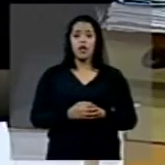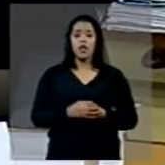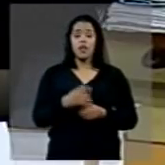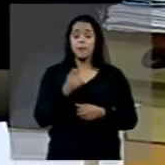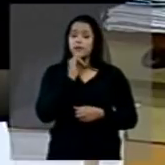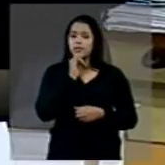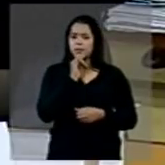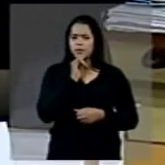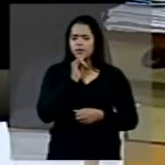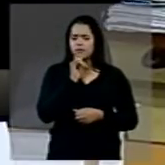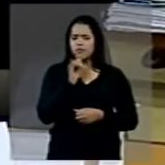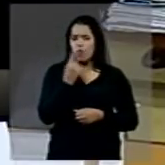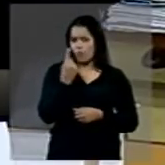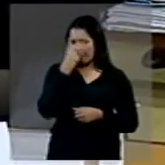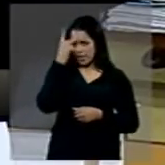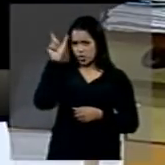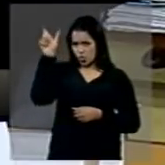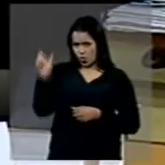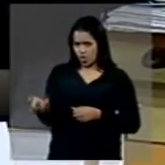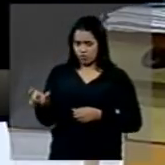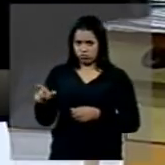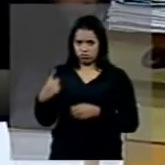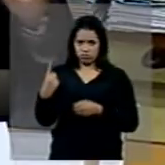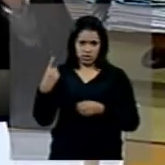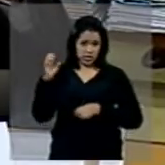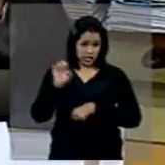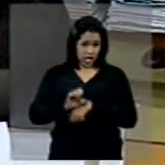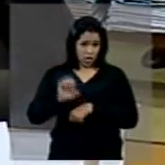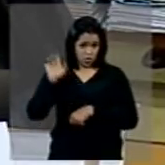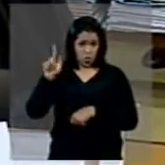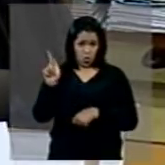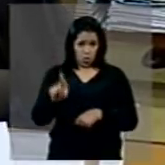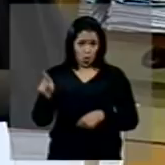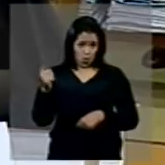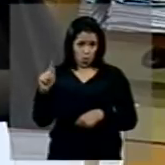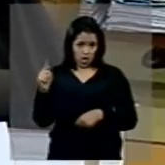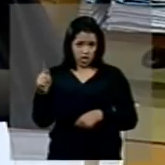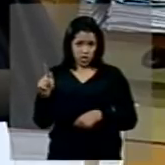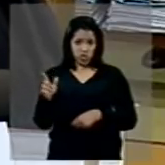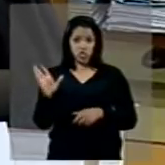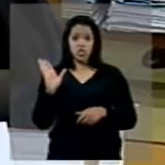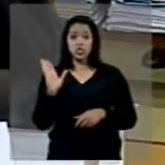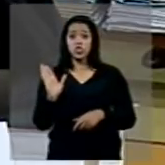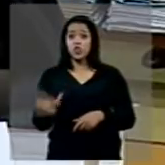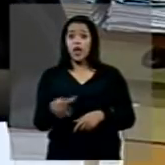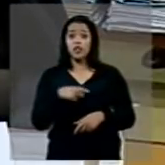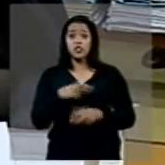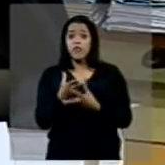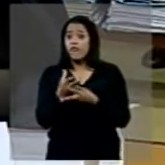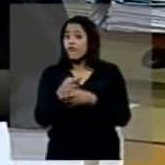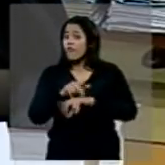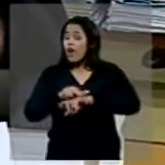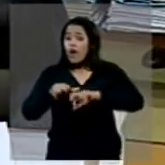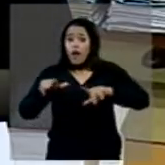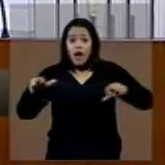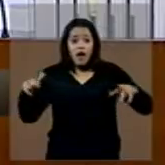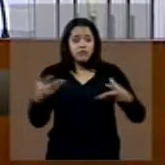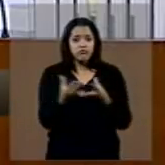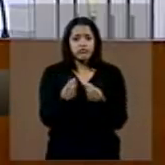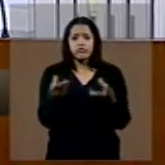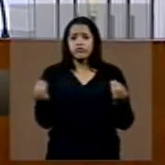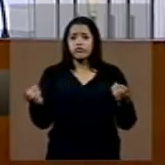cidadão em Goiás quase que justificava a existência de uma sessão eleitoral.